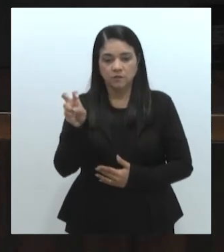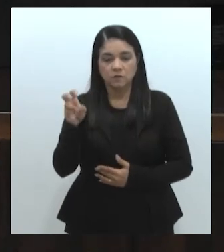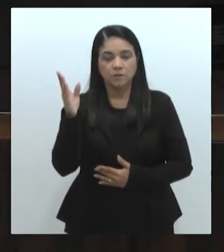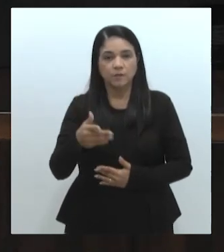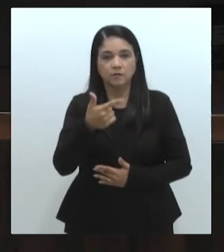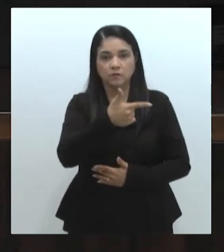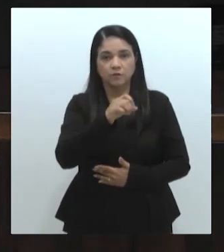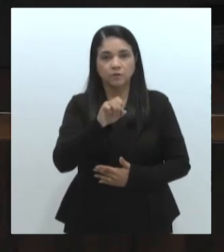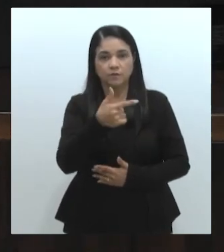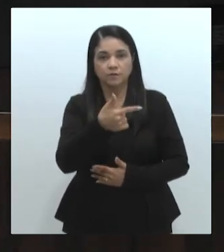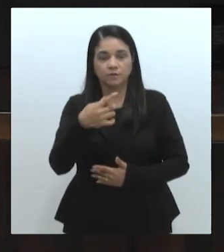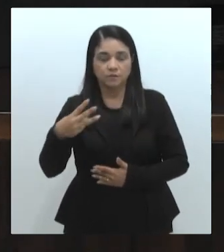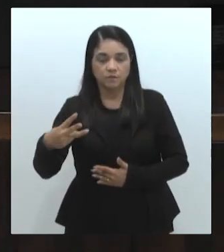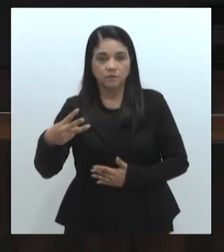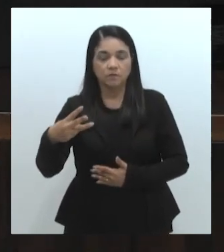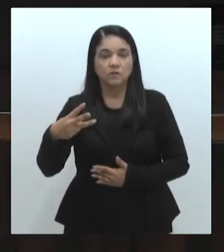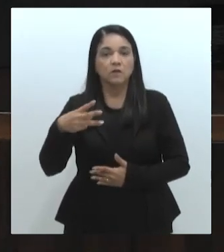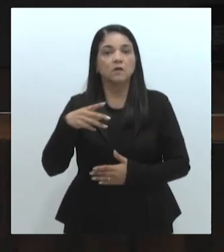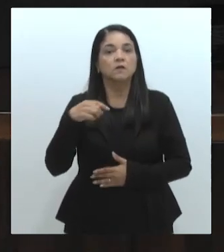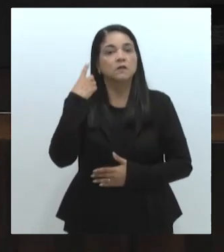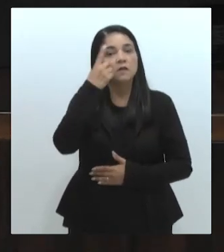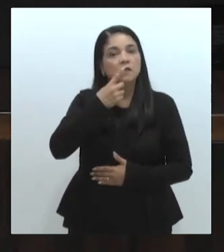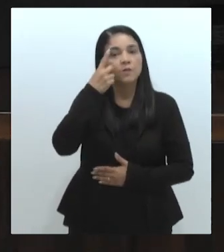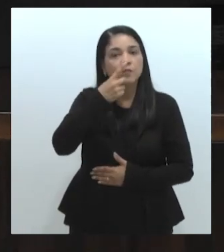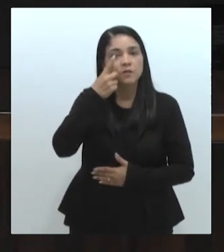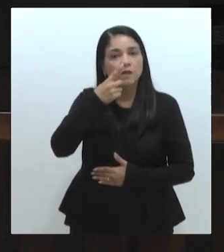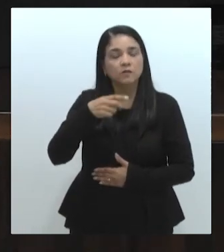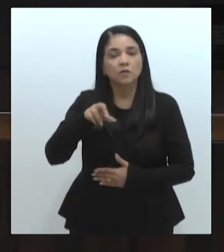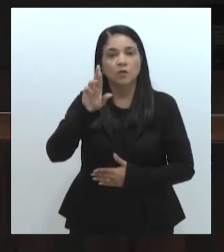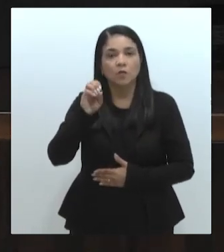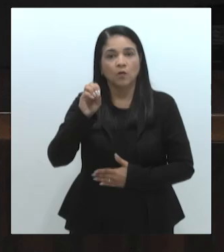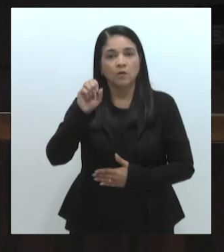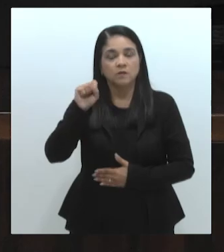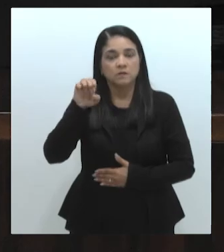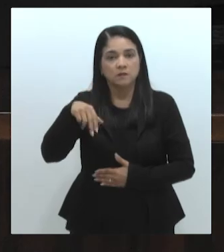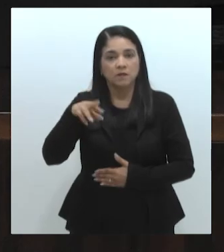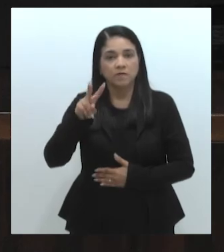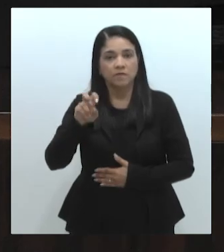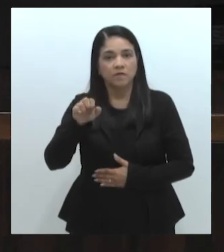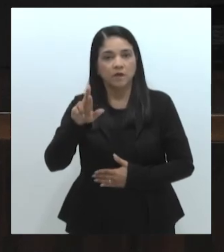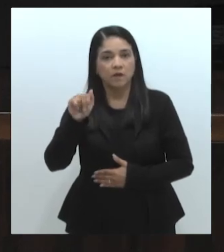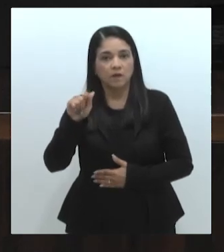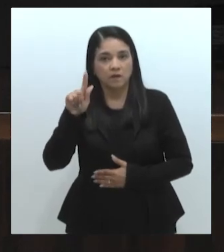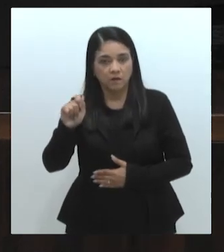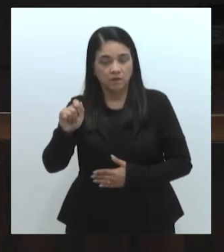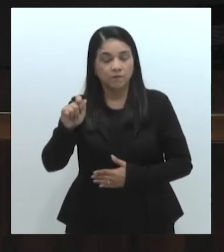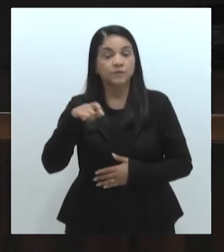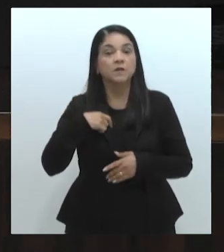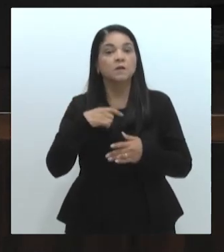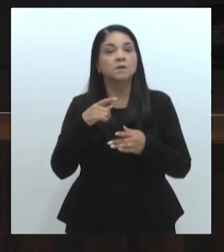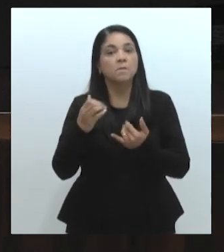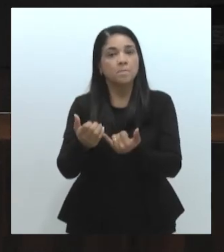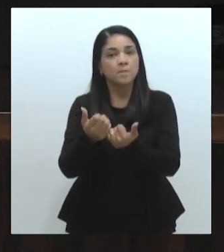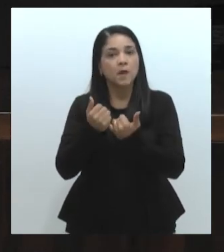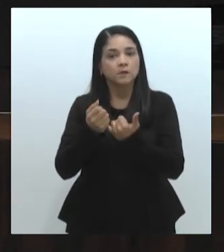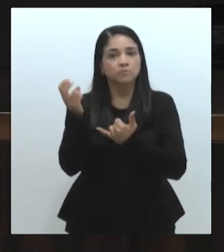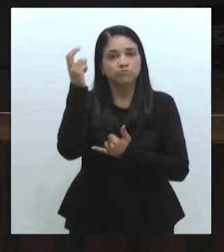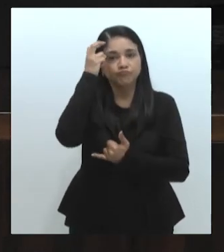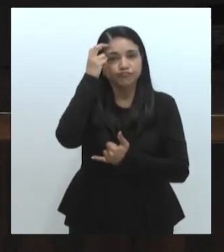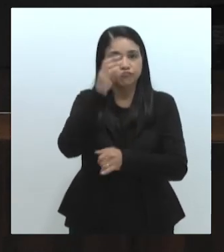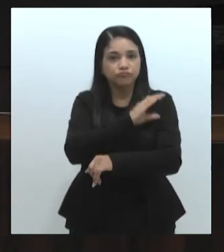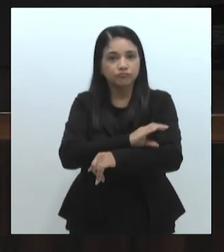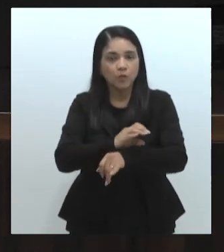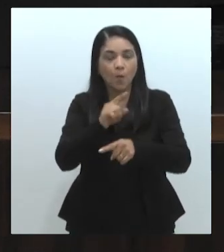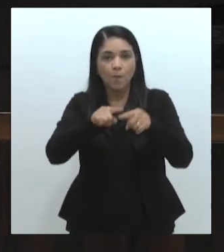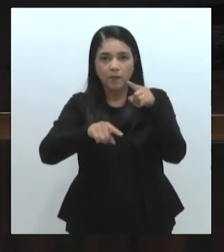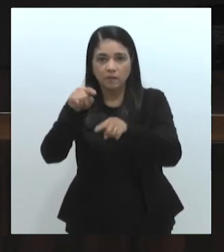de 2023, de autoria do deputado Rosenberg Reis, que declara patrimônio cultural e material do